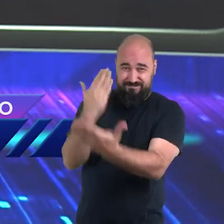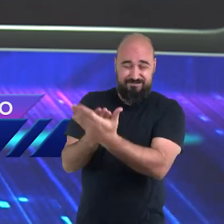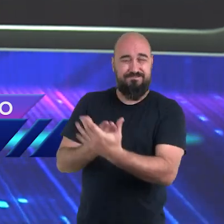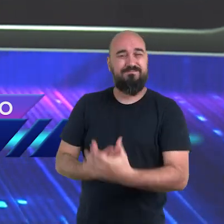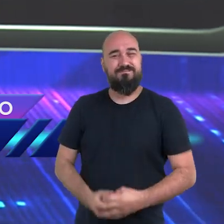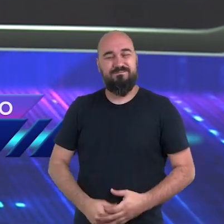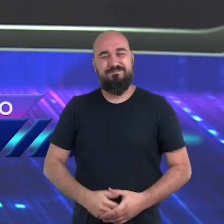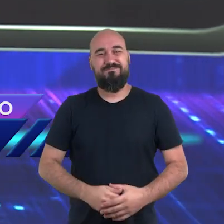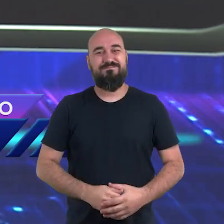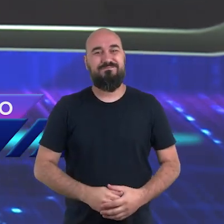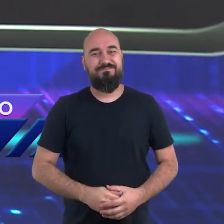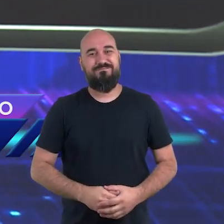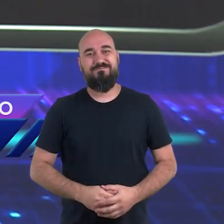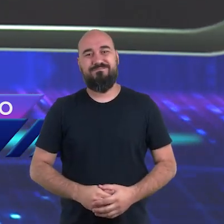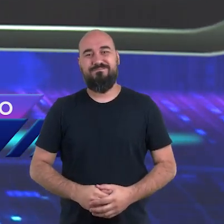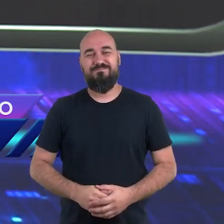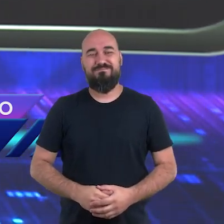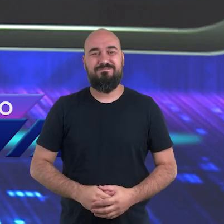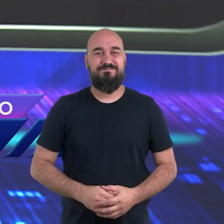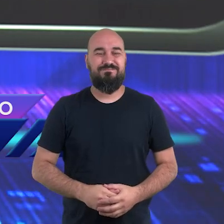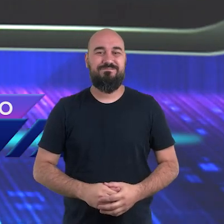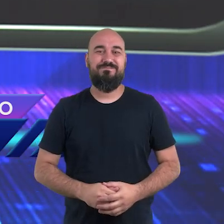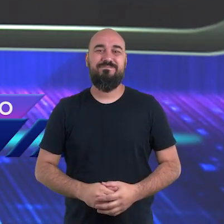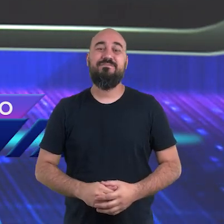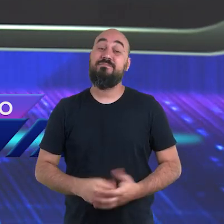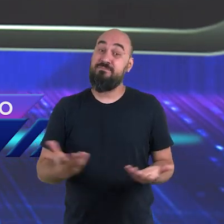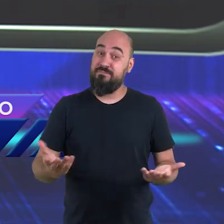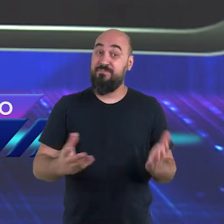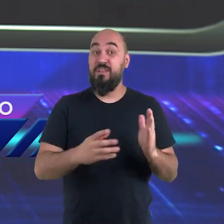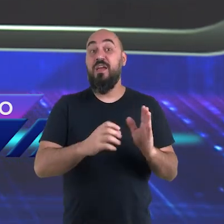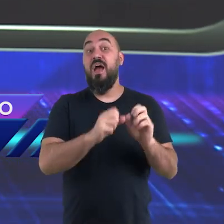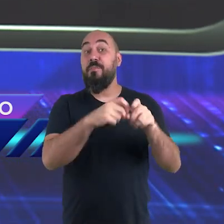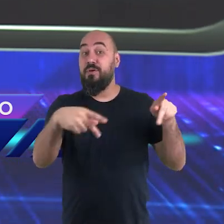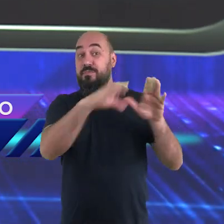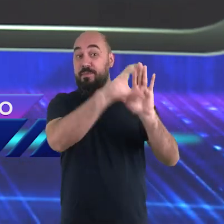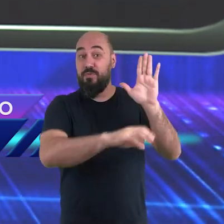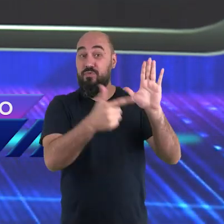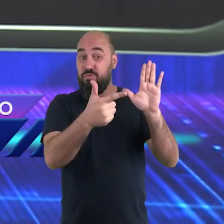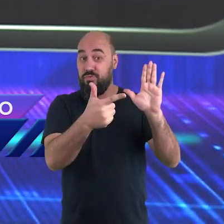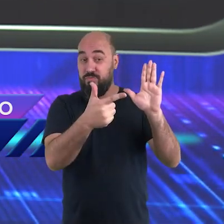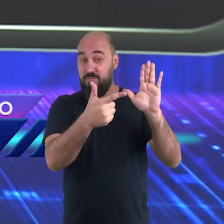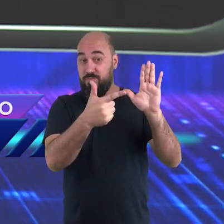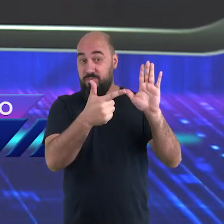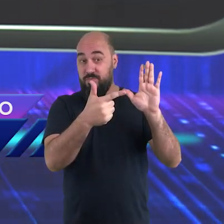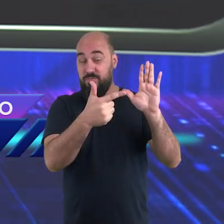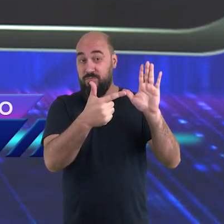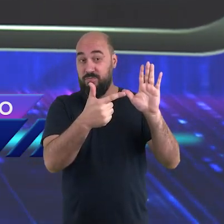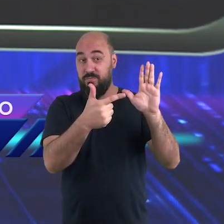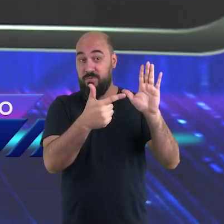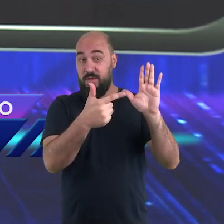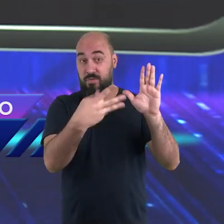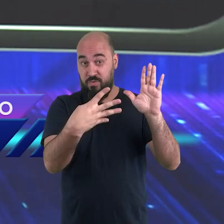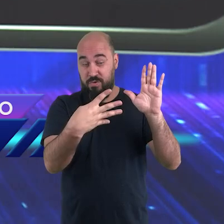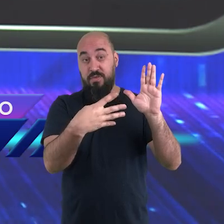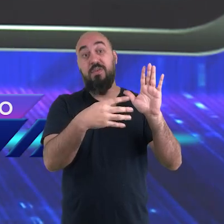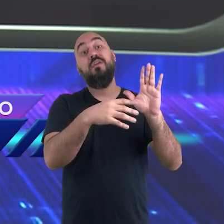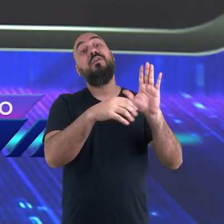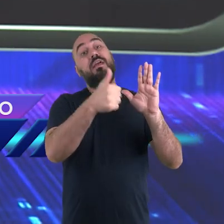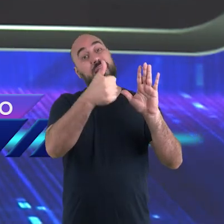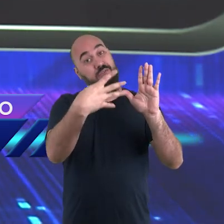Quem é o povo de Deus, segundo Apocalipse 14, versículo 12? É aquele que,